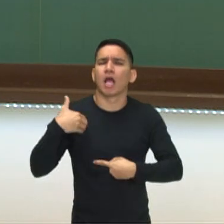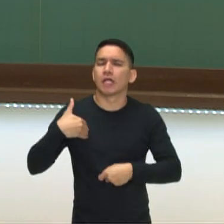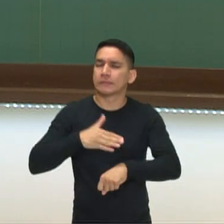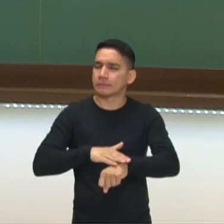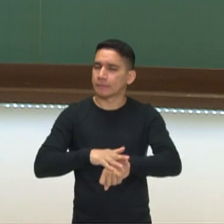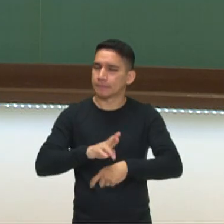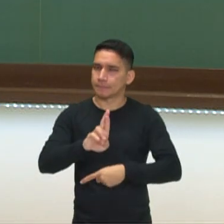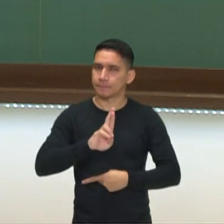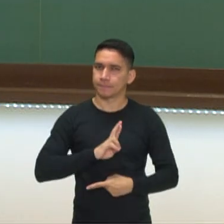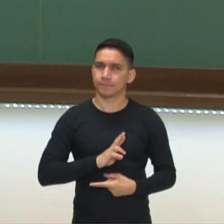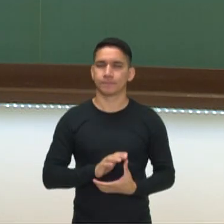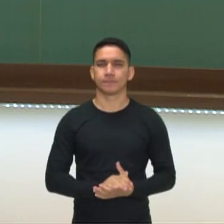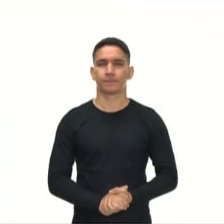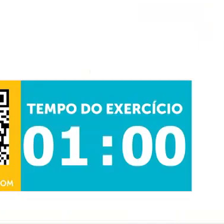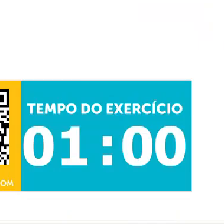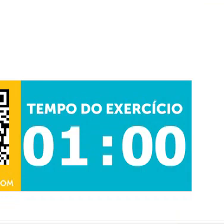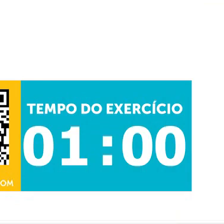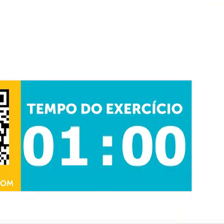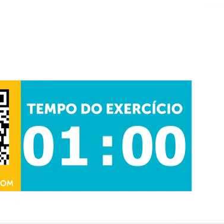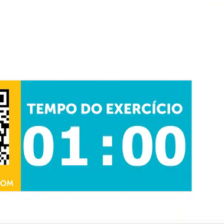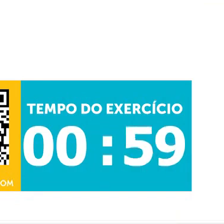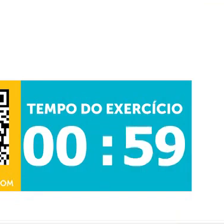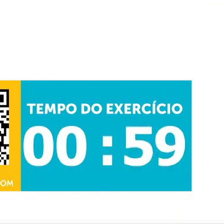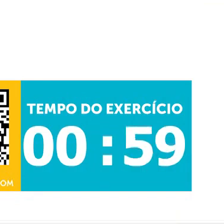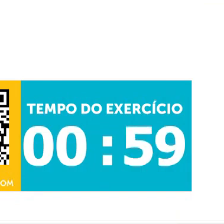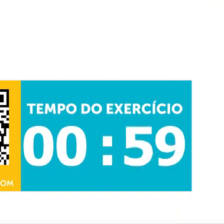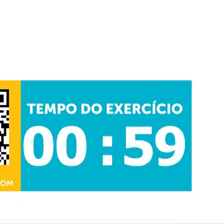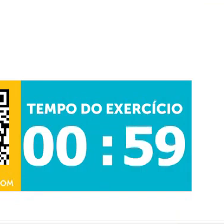para vocês e já corrigi.